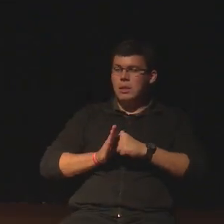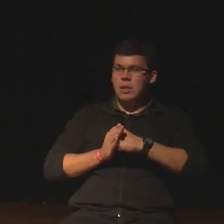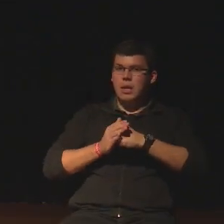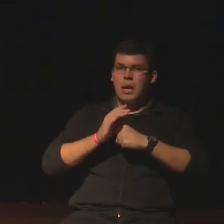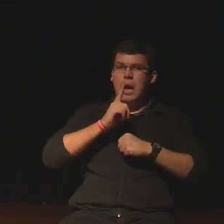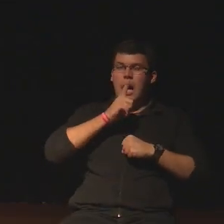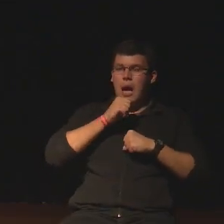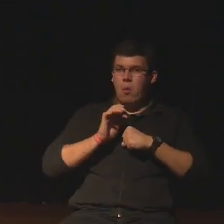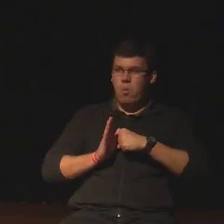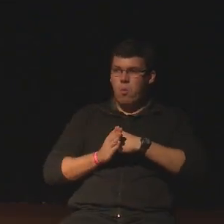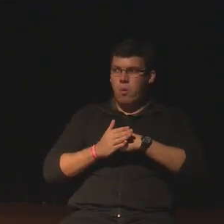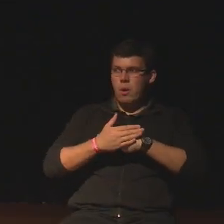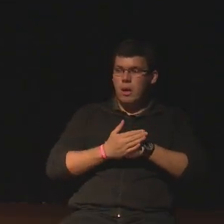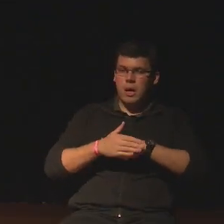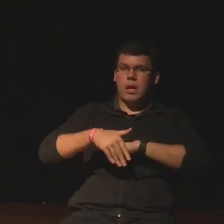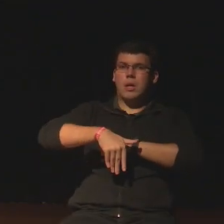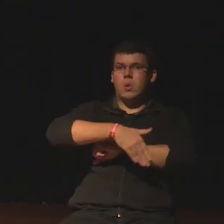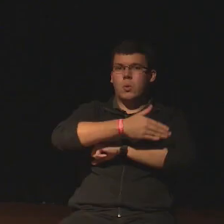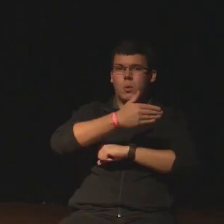Isso.